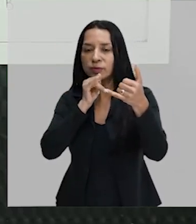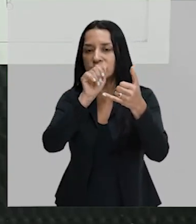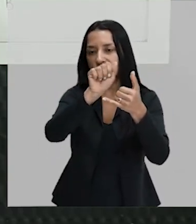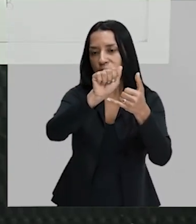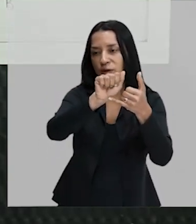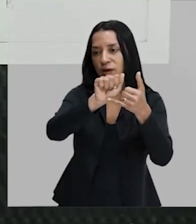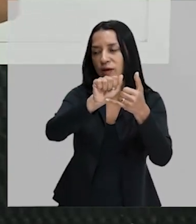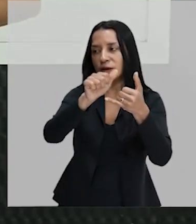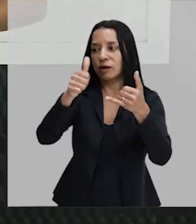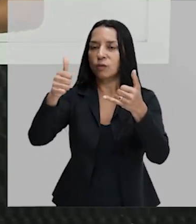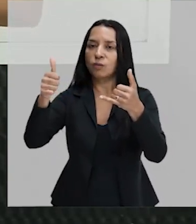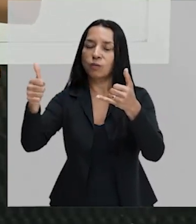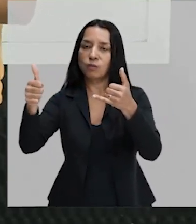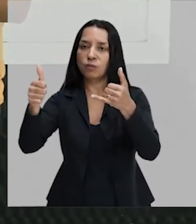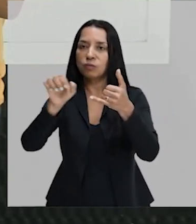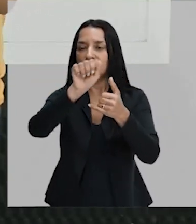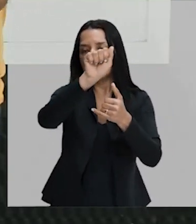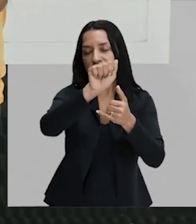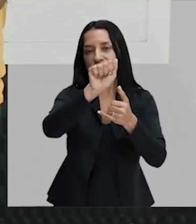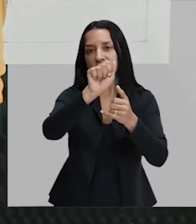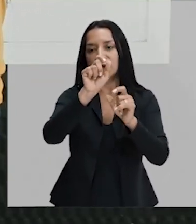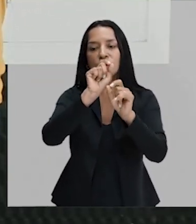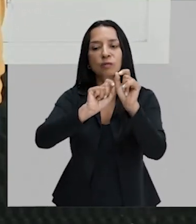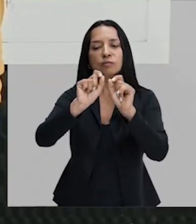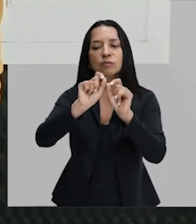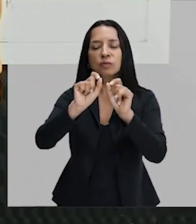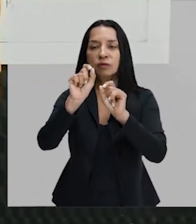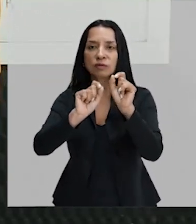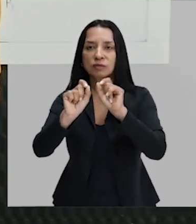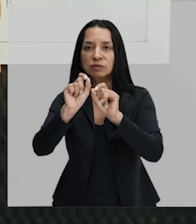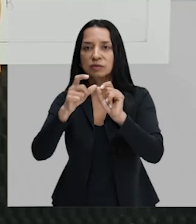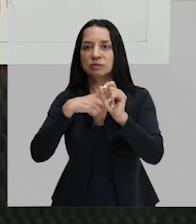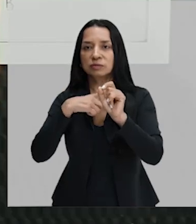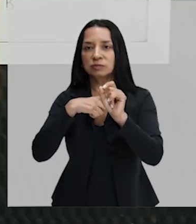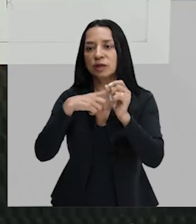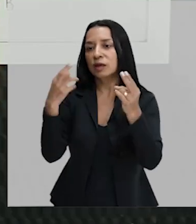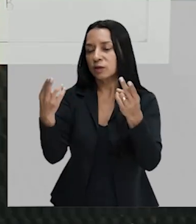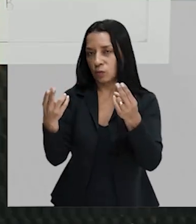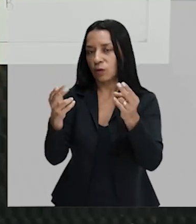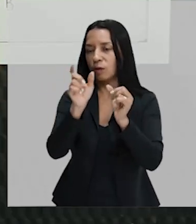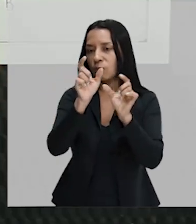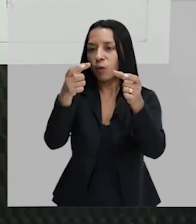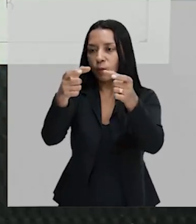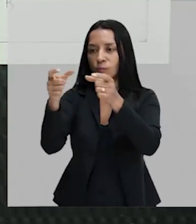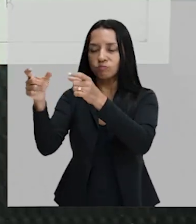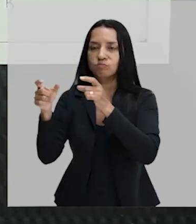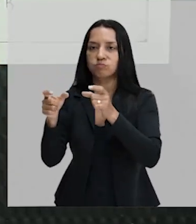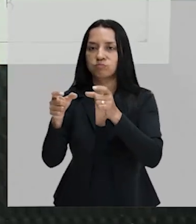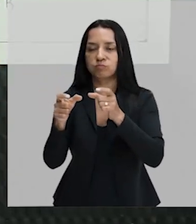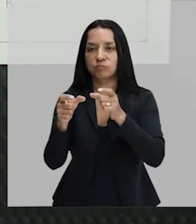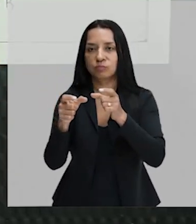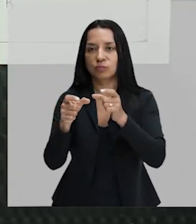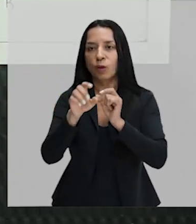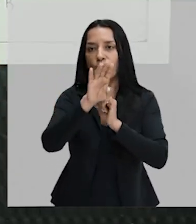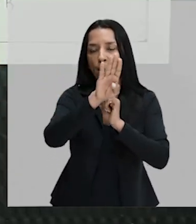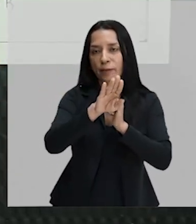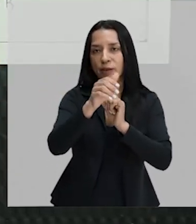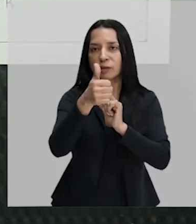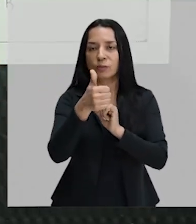A. Quem é o que está na mesma posição do A1 na matriz B? O B11.